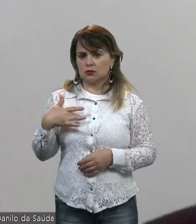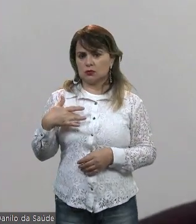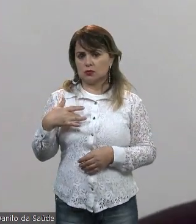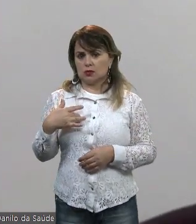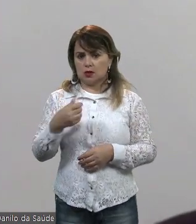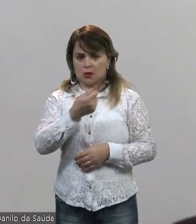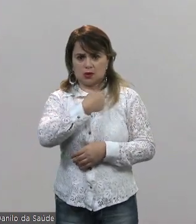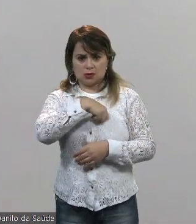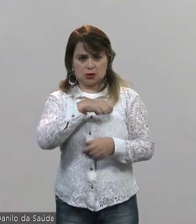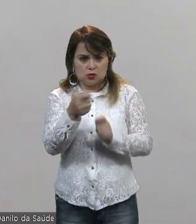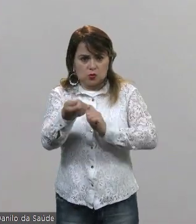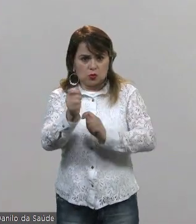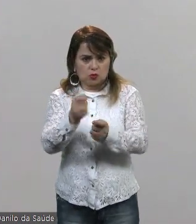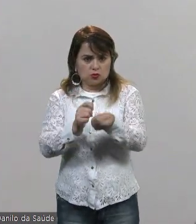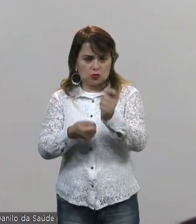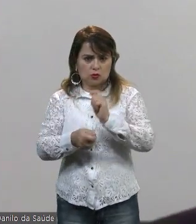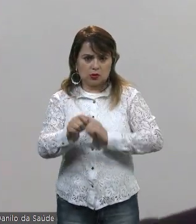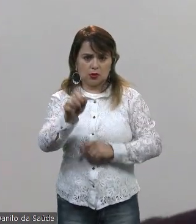de endemias.